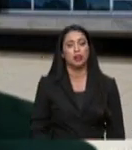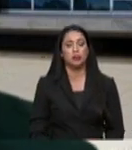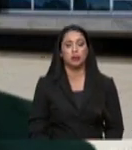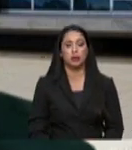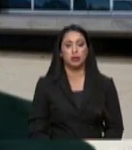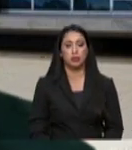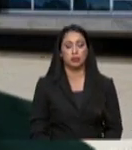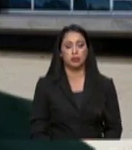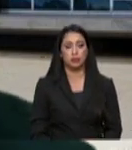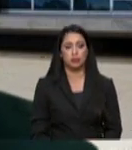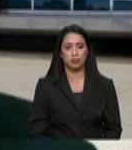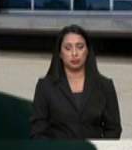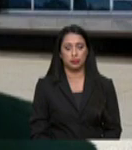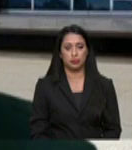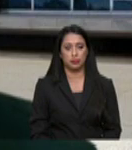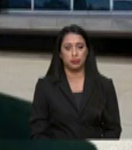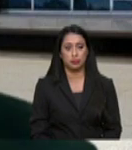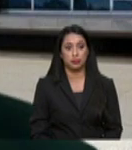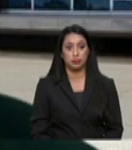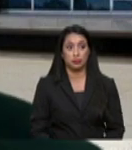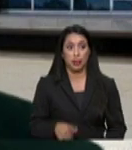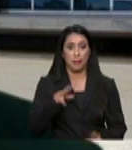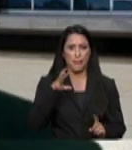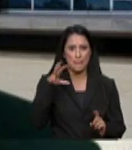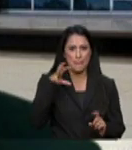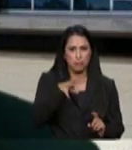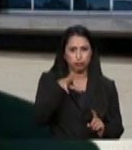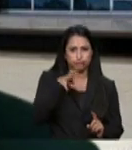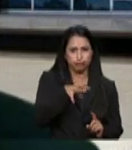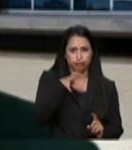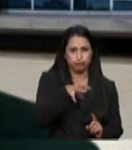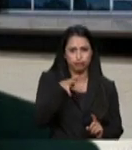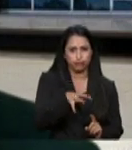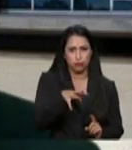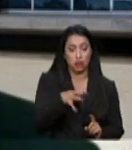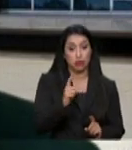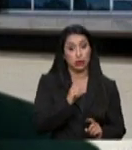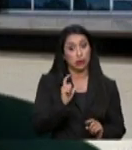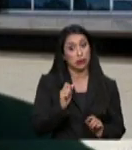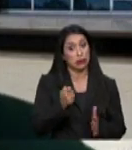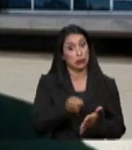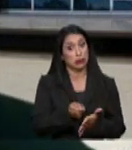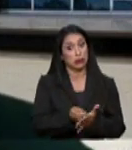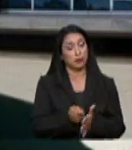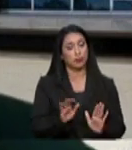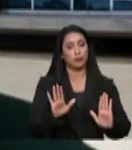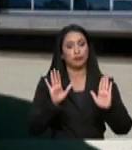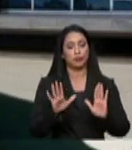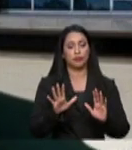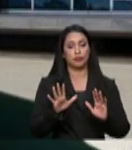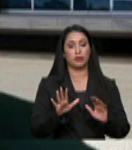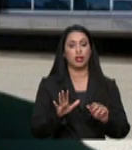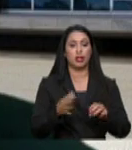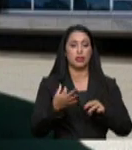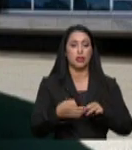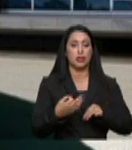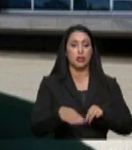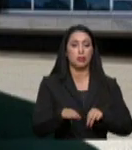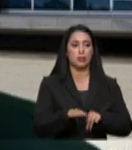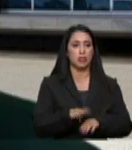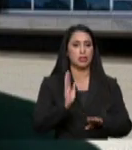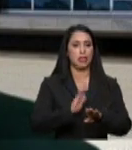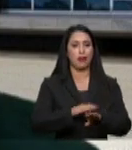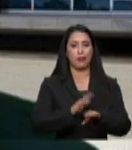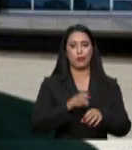excelência a pressão mais coração pelos nossa frente e a cadeira EA toga nos da Independência